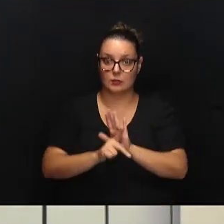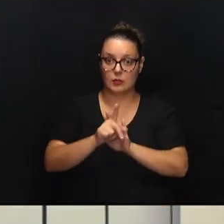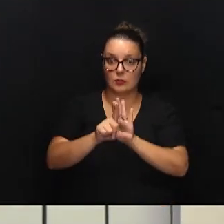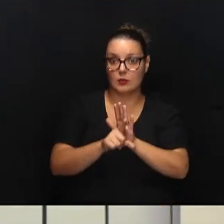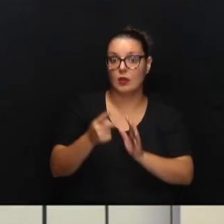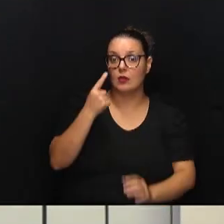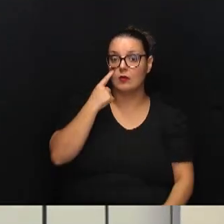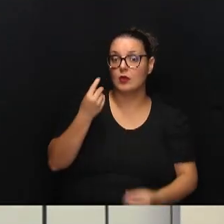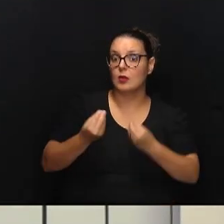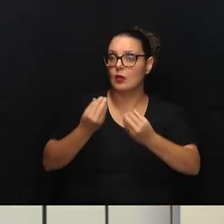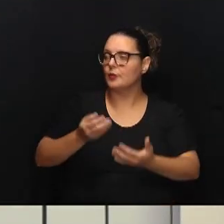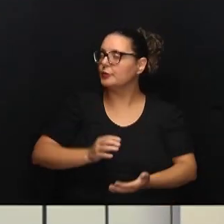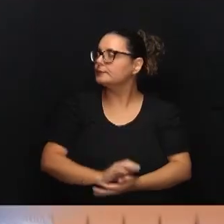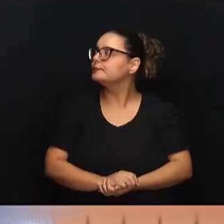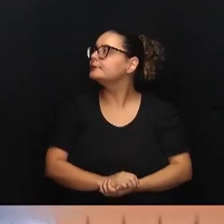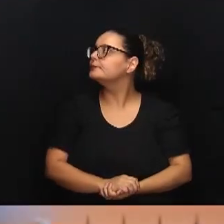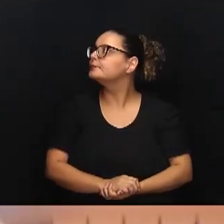foi.